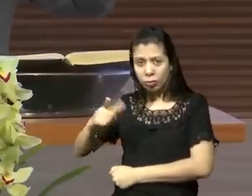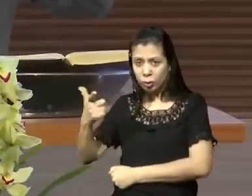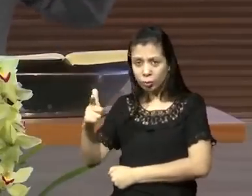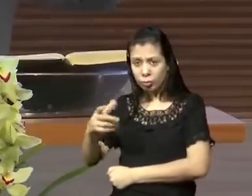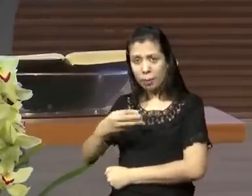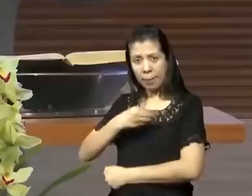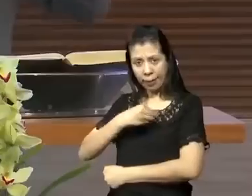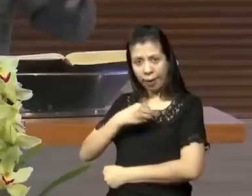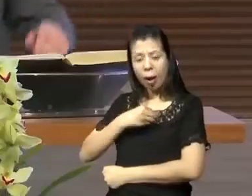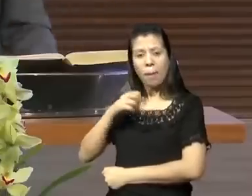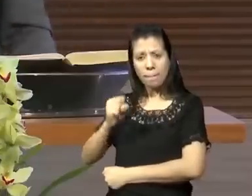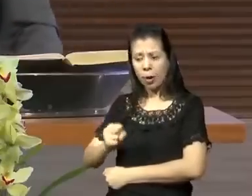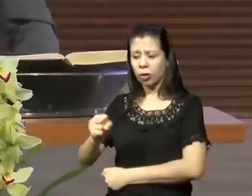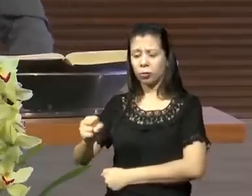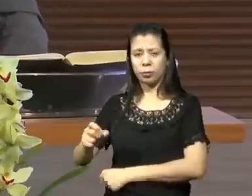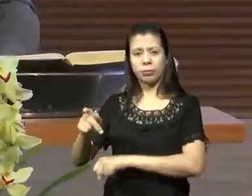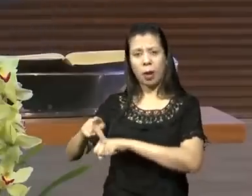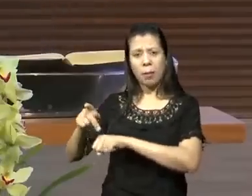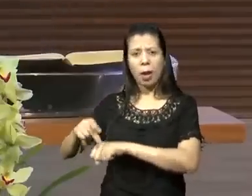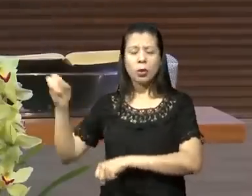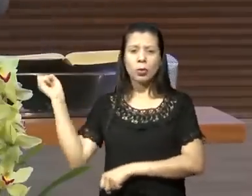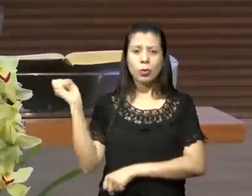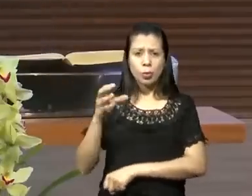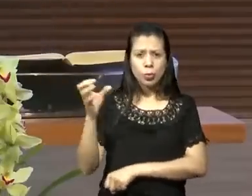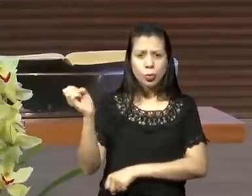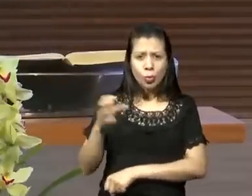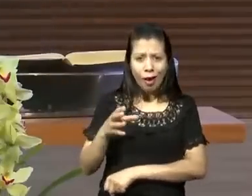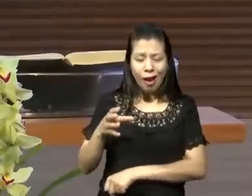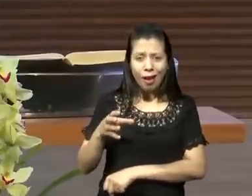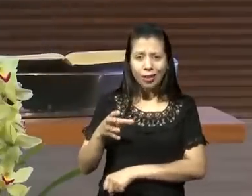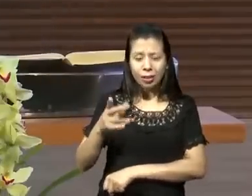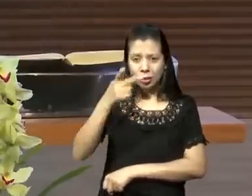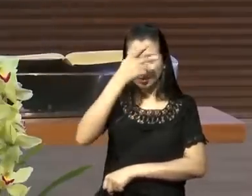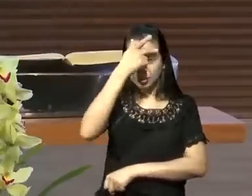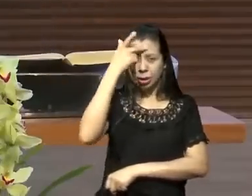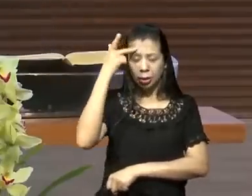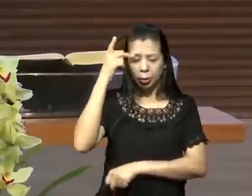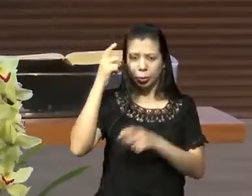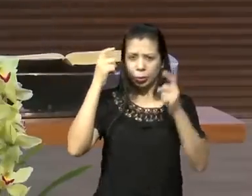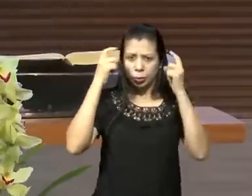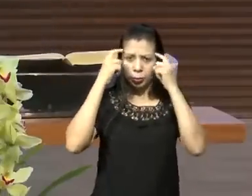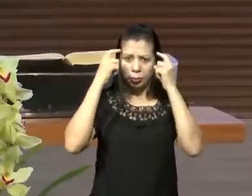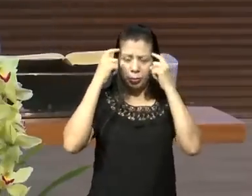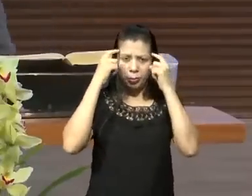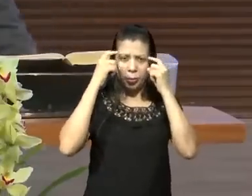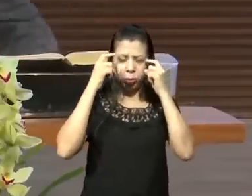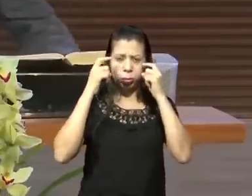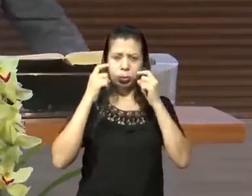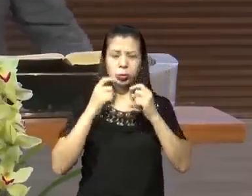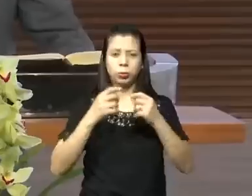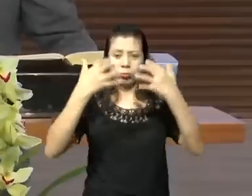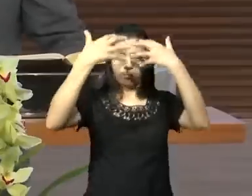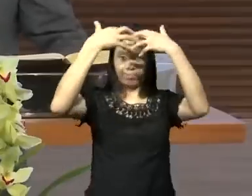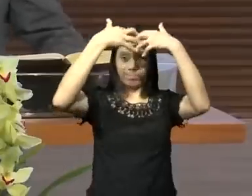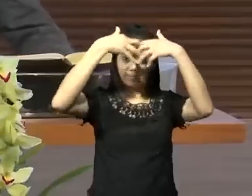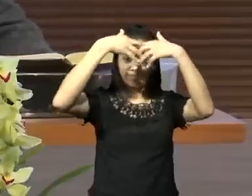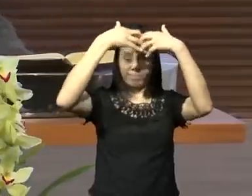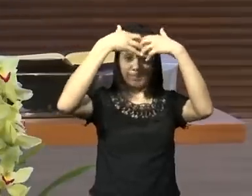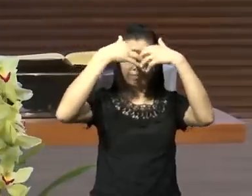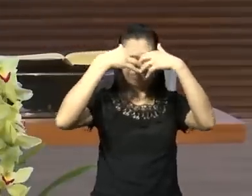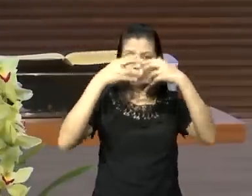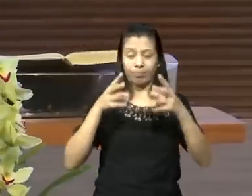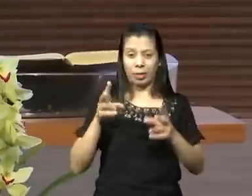precisa de luz e ele foi rejeitado agora vá para o verso 21